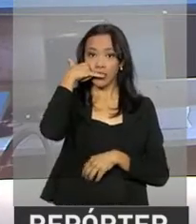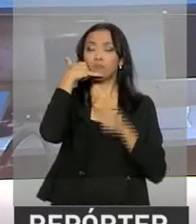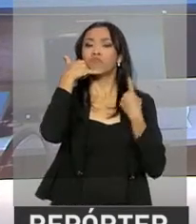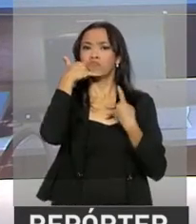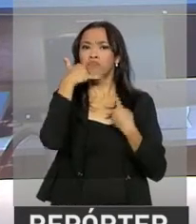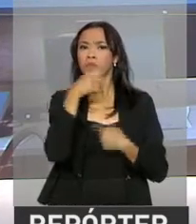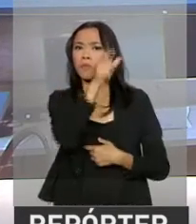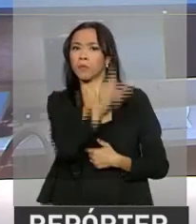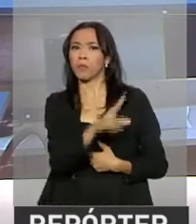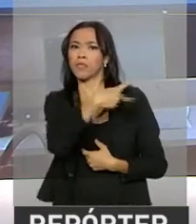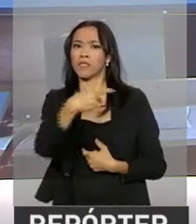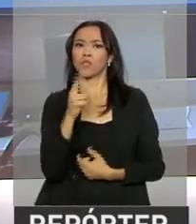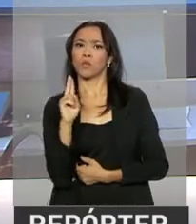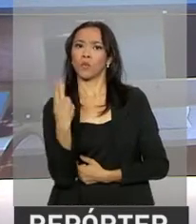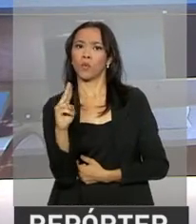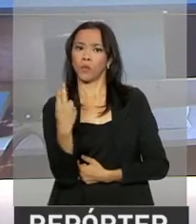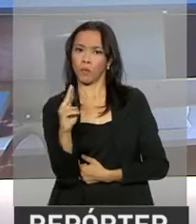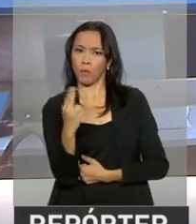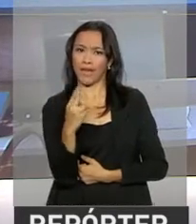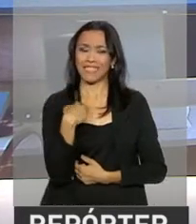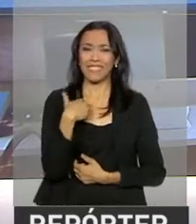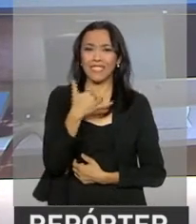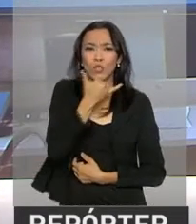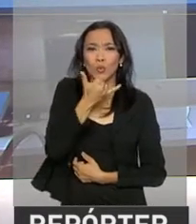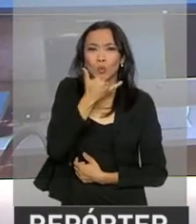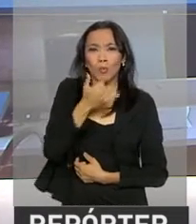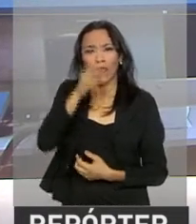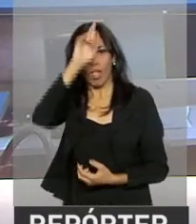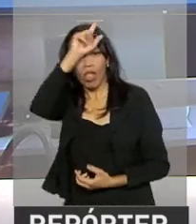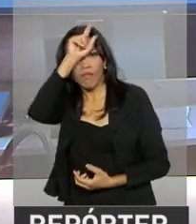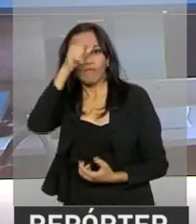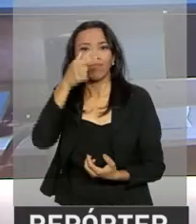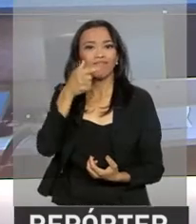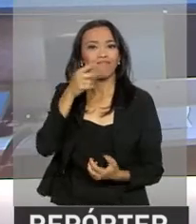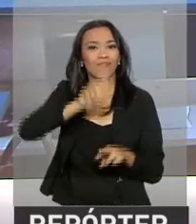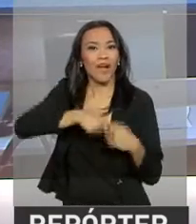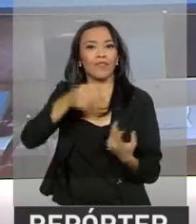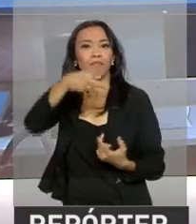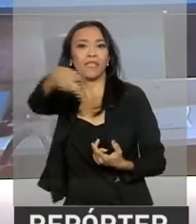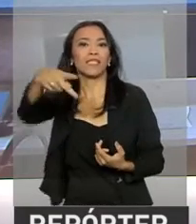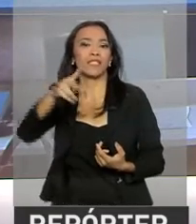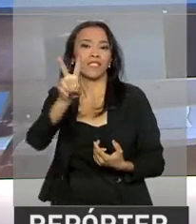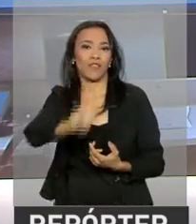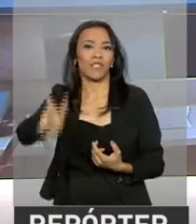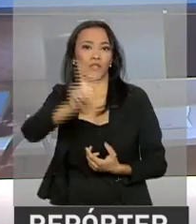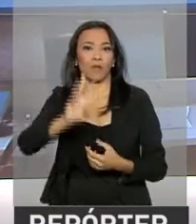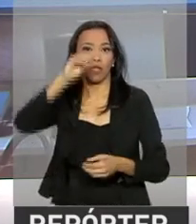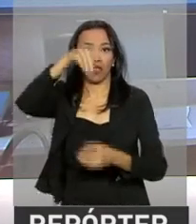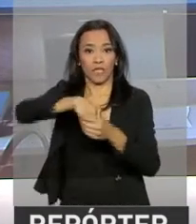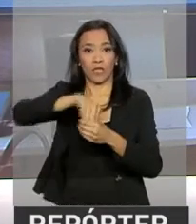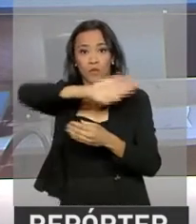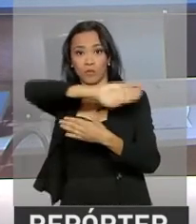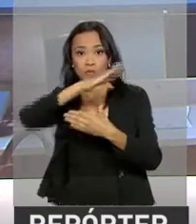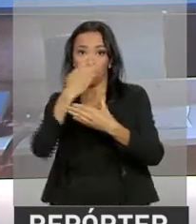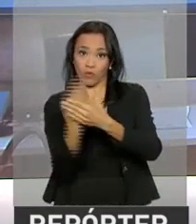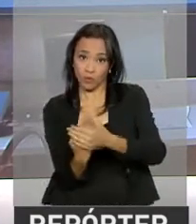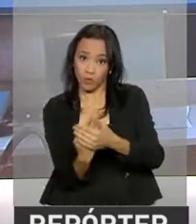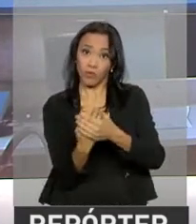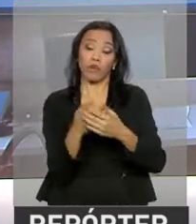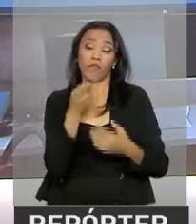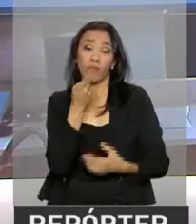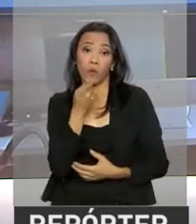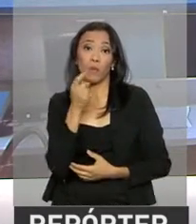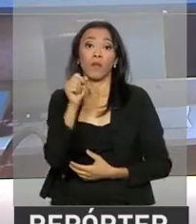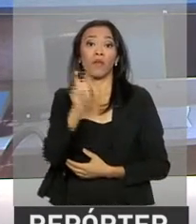Uruguai, esclarecendo que teria sido um mal entendido em relação à presidência da Venezuela no Mercosul. O ministro disse ainda que a